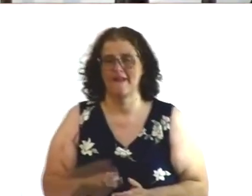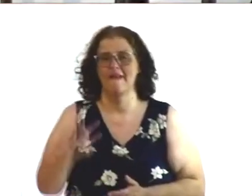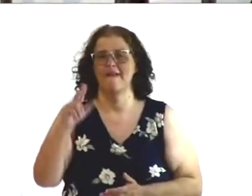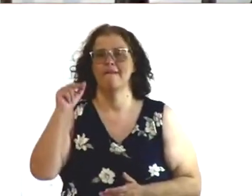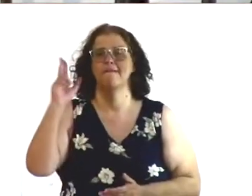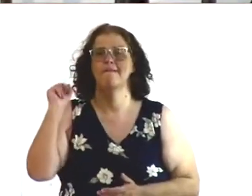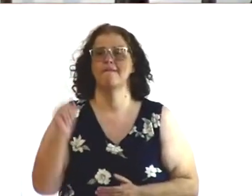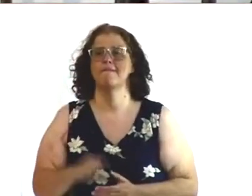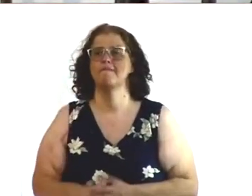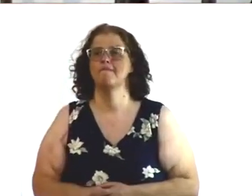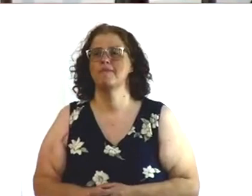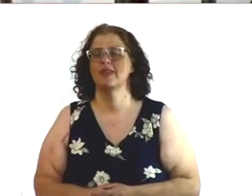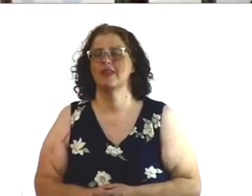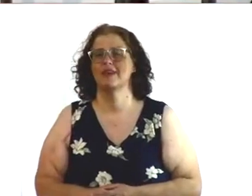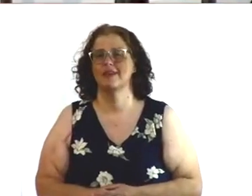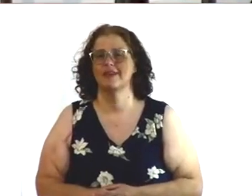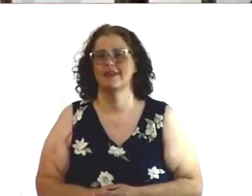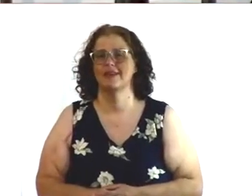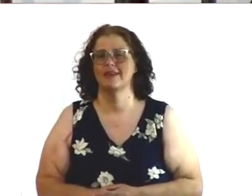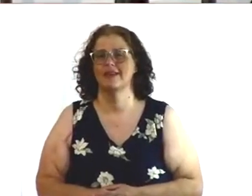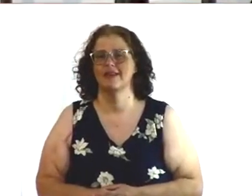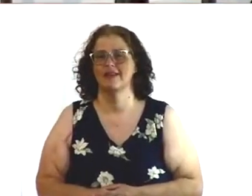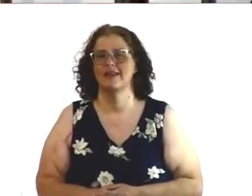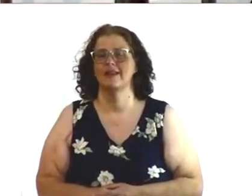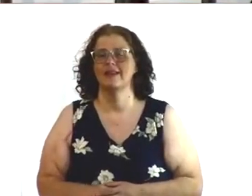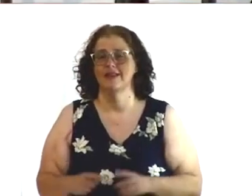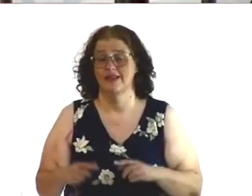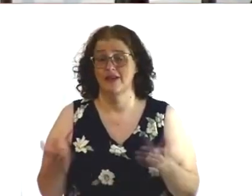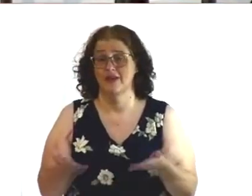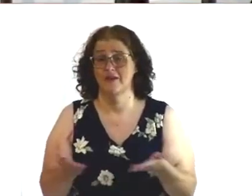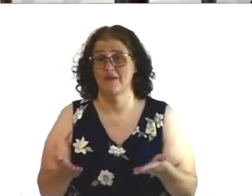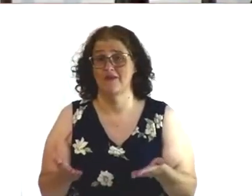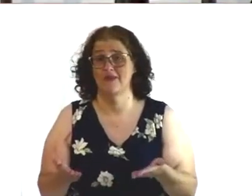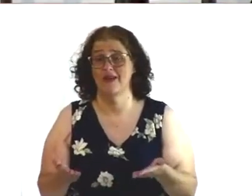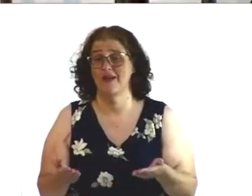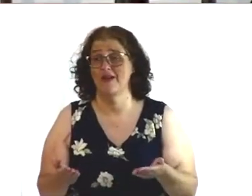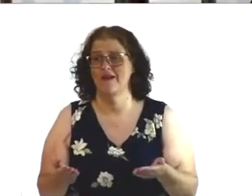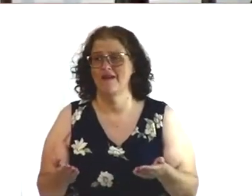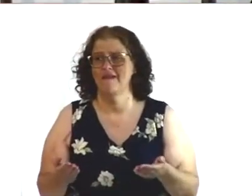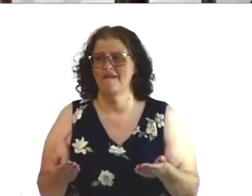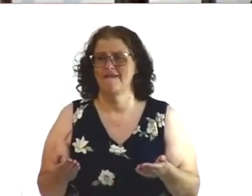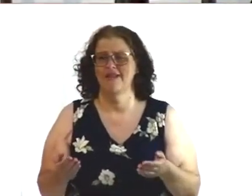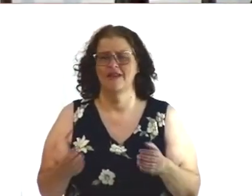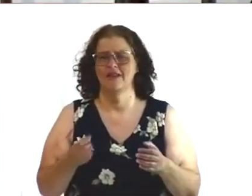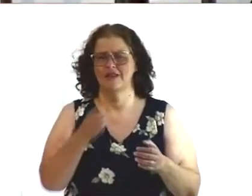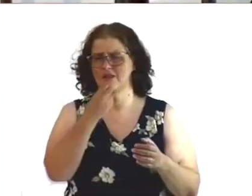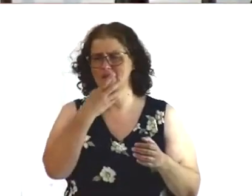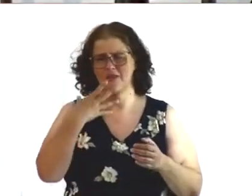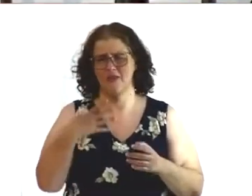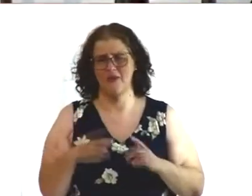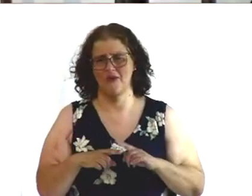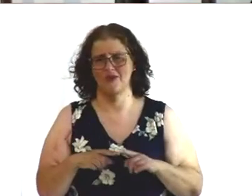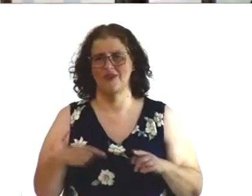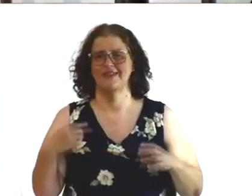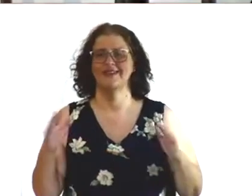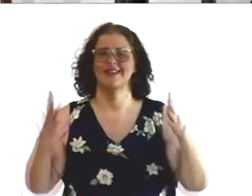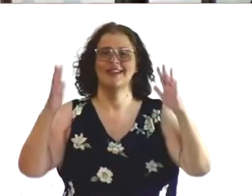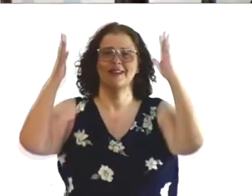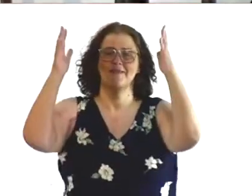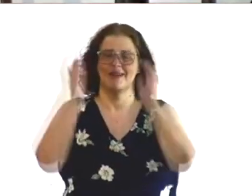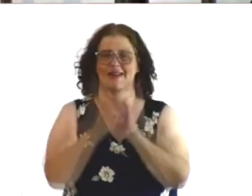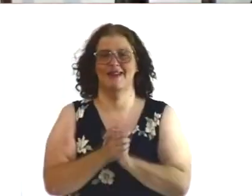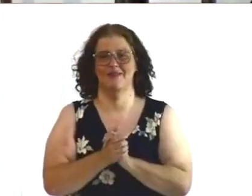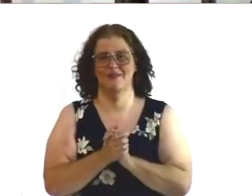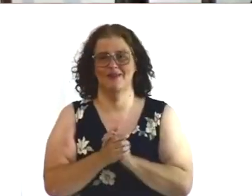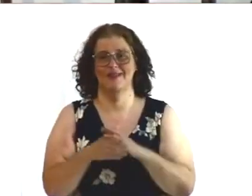outros natais, jamais. Então essa é uma ótima oportunidade para celebrarmos ao Senhor com alegria, porque Ele veio.